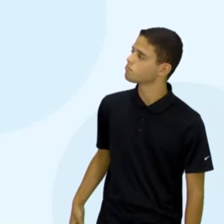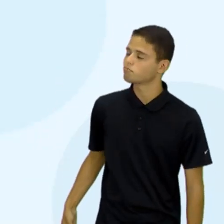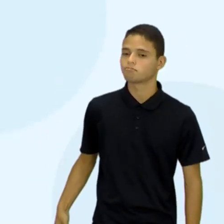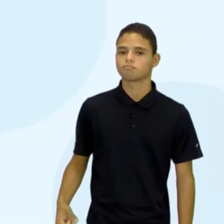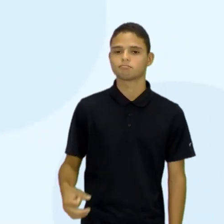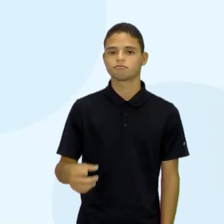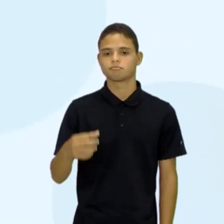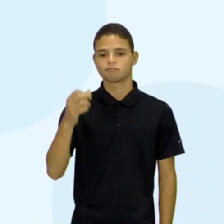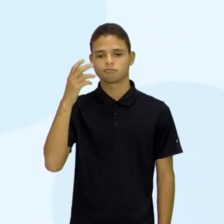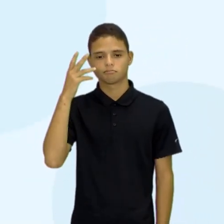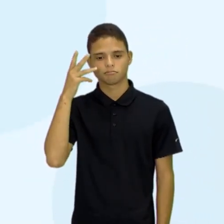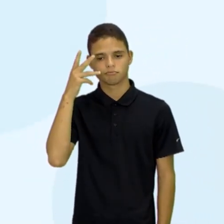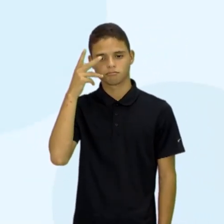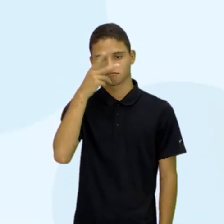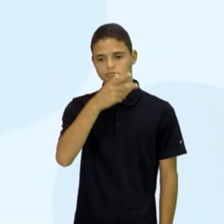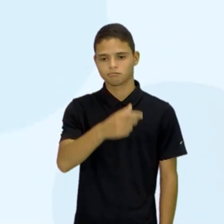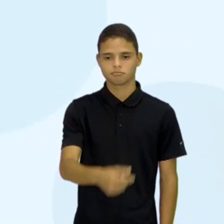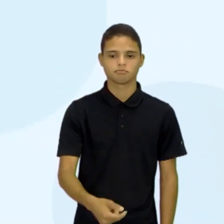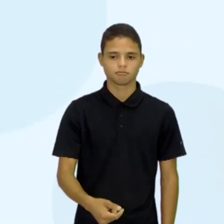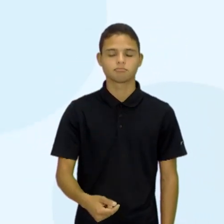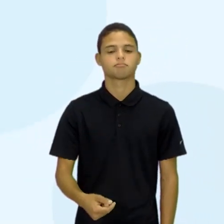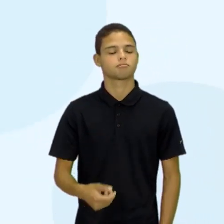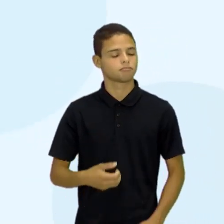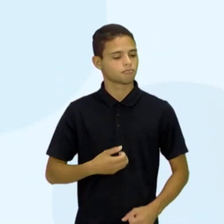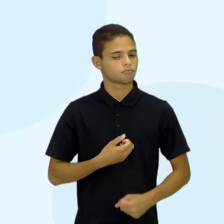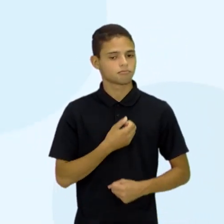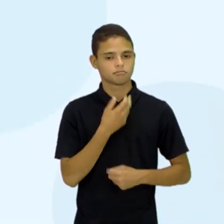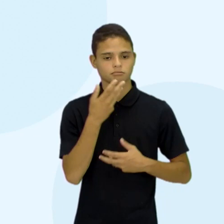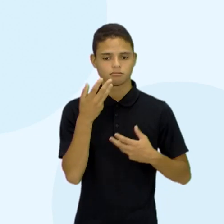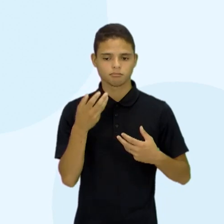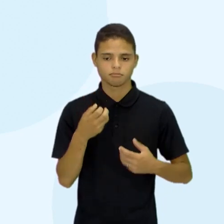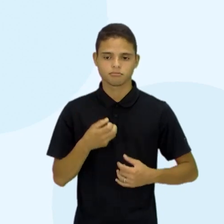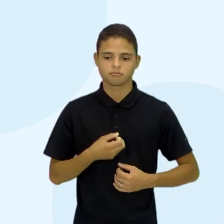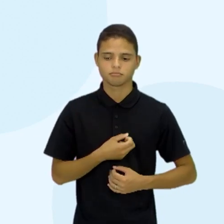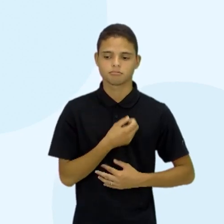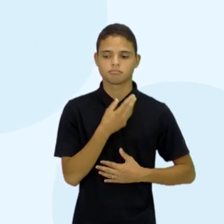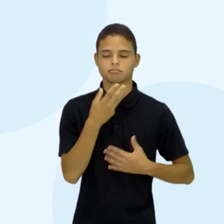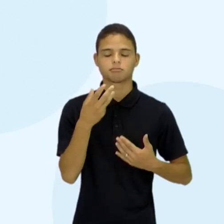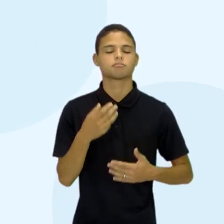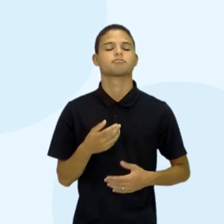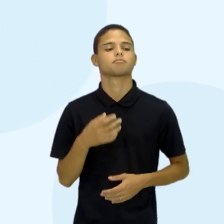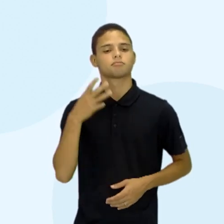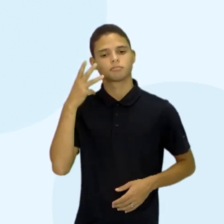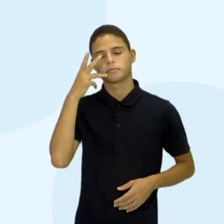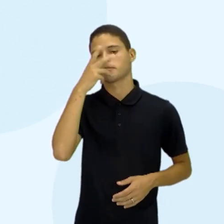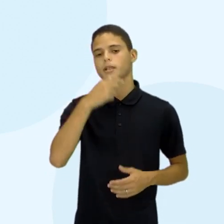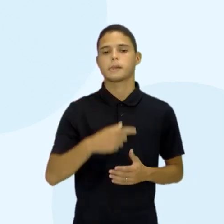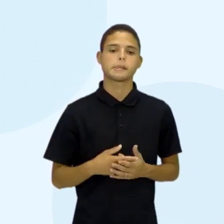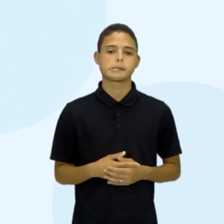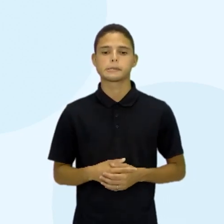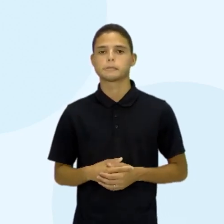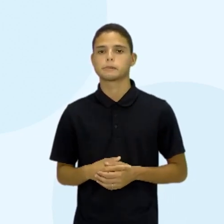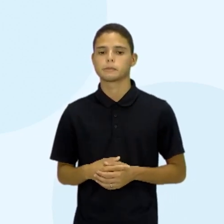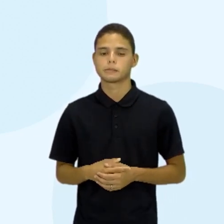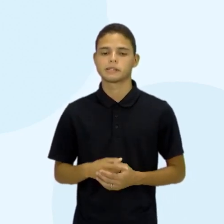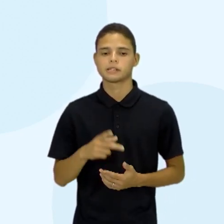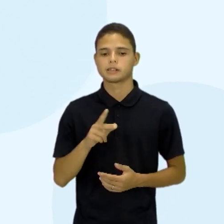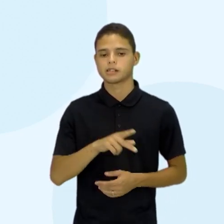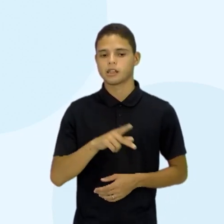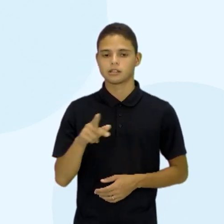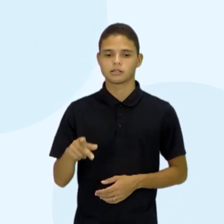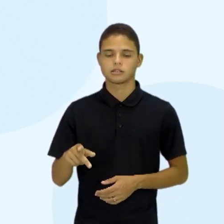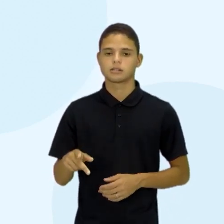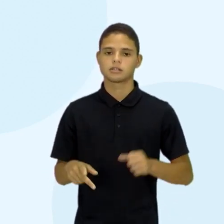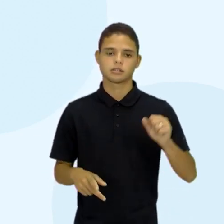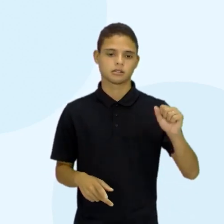em o sol não tem nascer mas é poético isso a gente falar um nascer dussol e tal né é a professora Sandra que